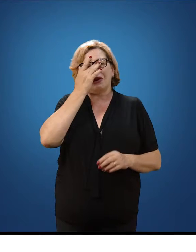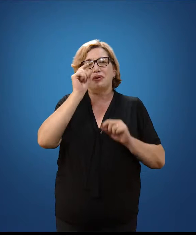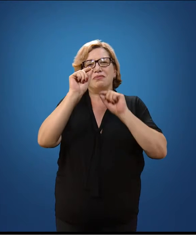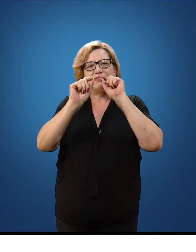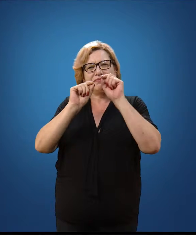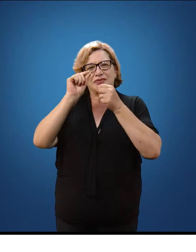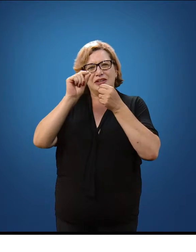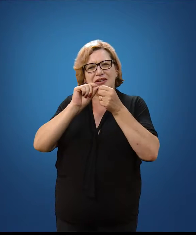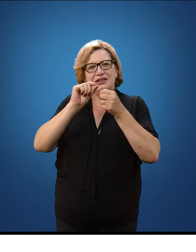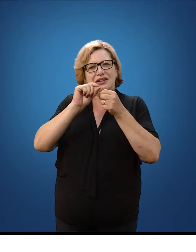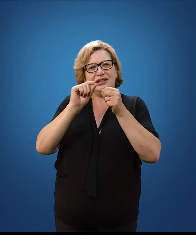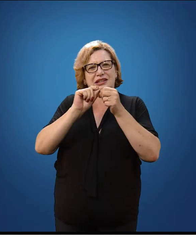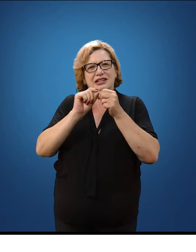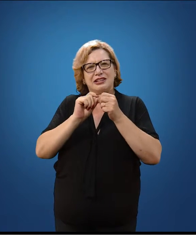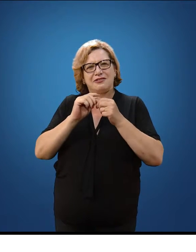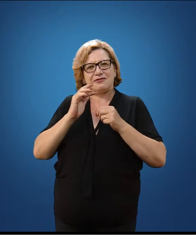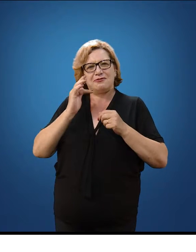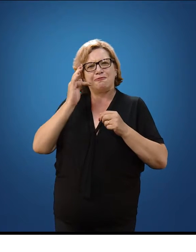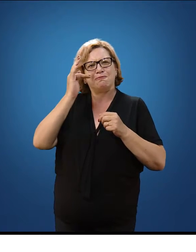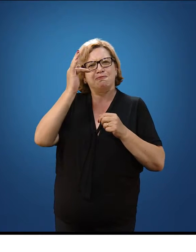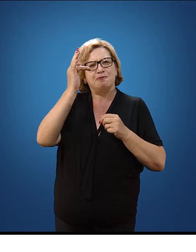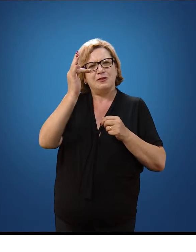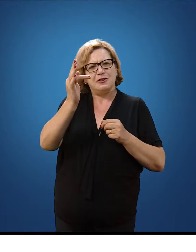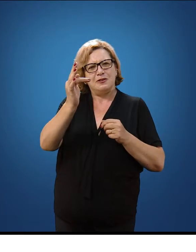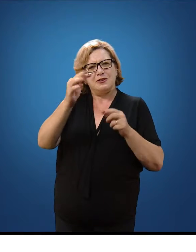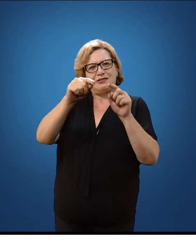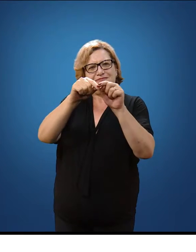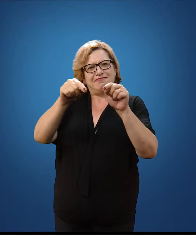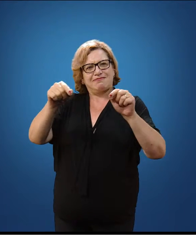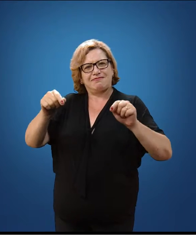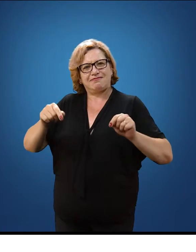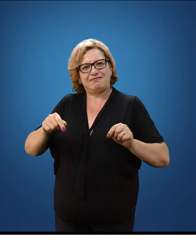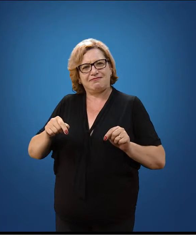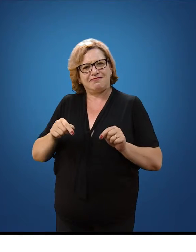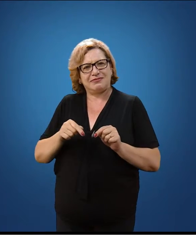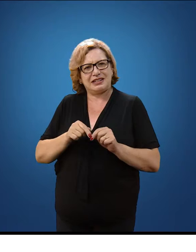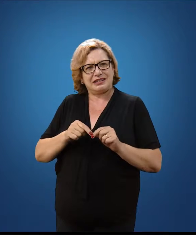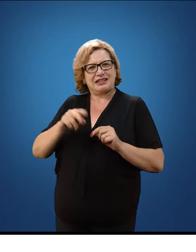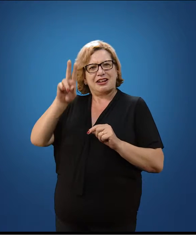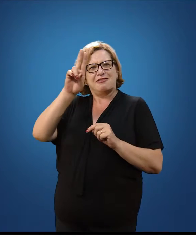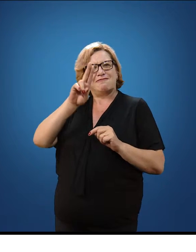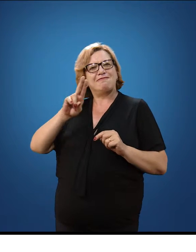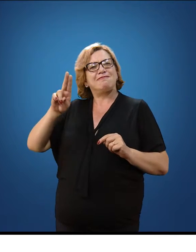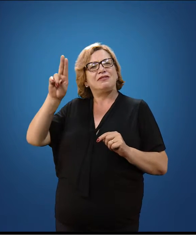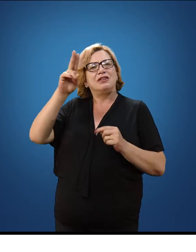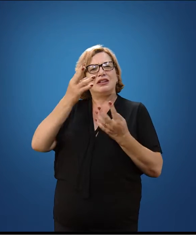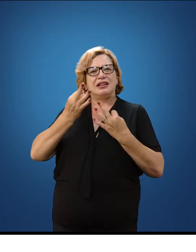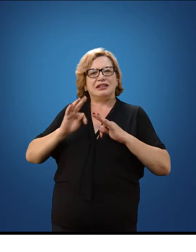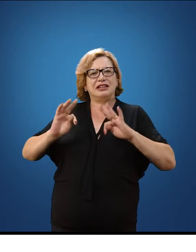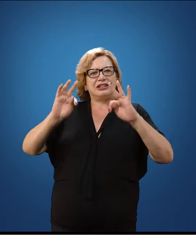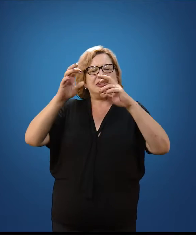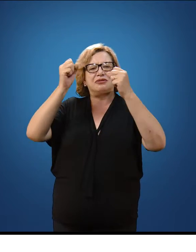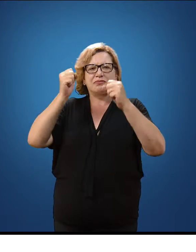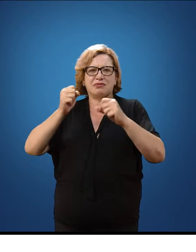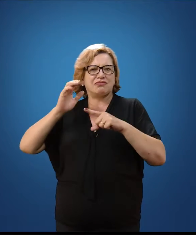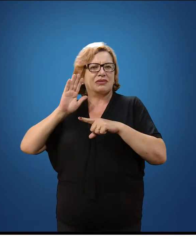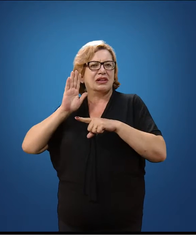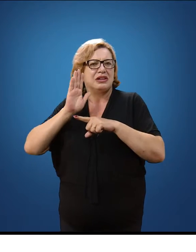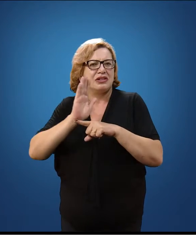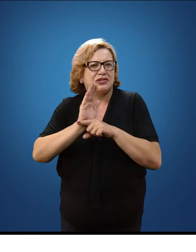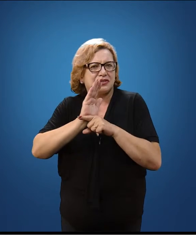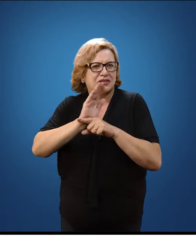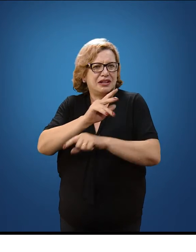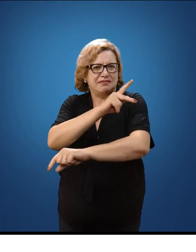podem fazer para trazer para dentro da sala de aula essas possibilidades tecnológicas que tanto ajudam, né,